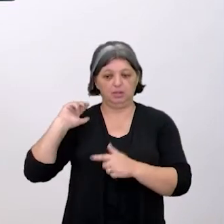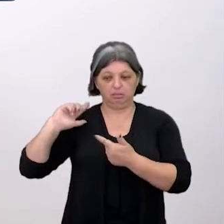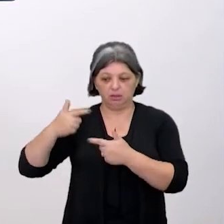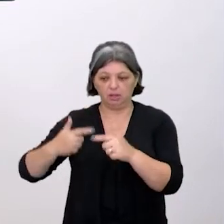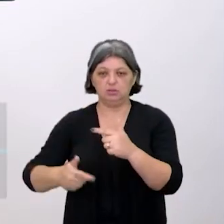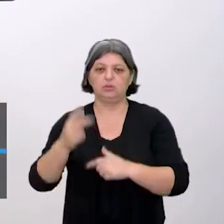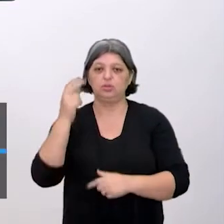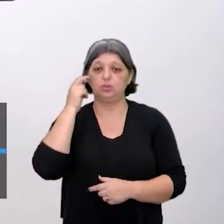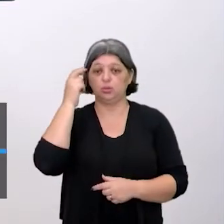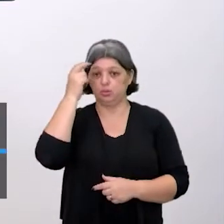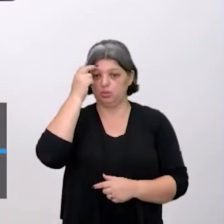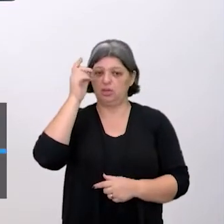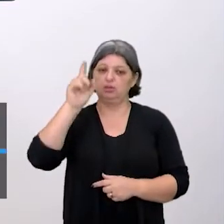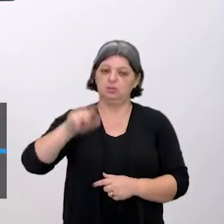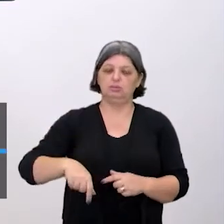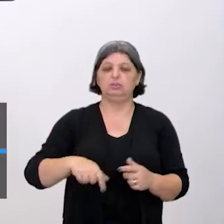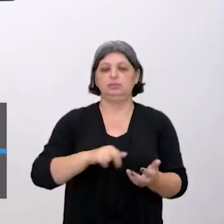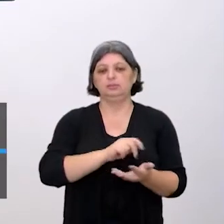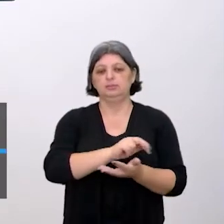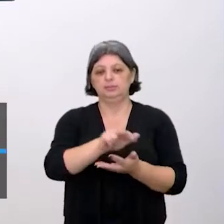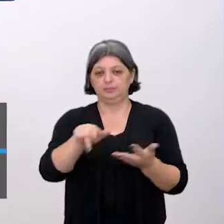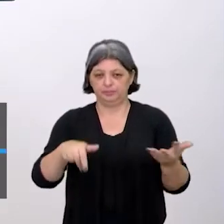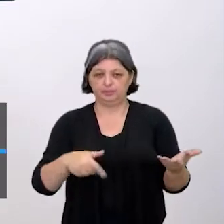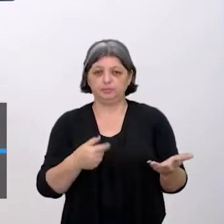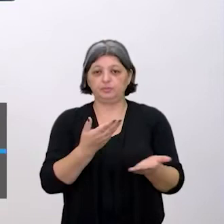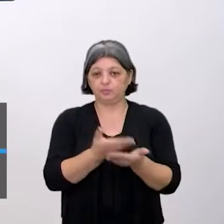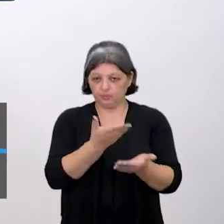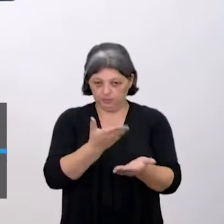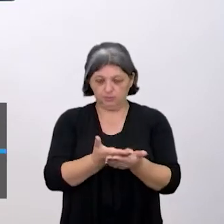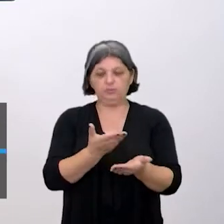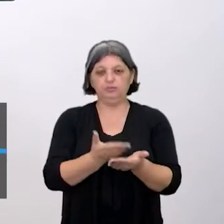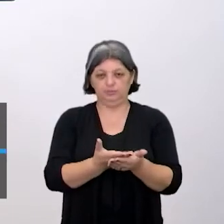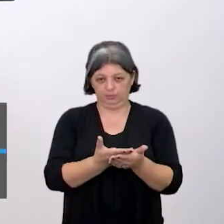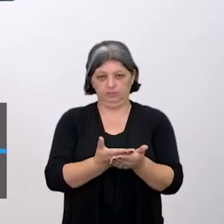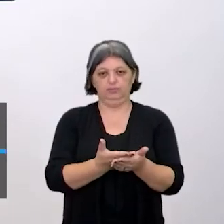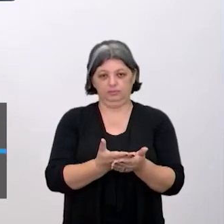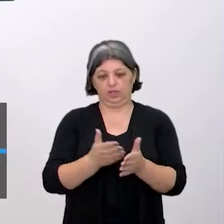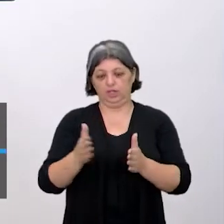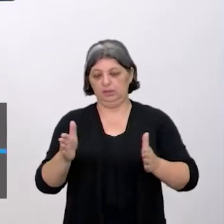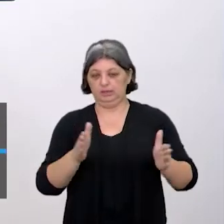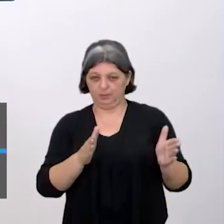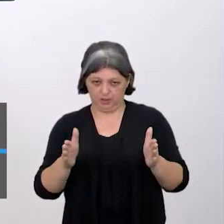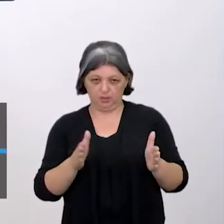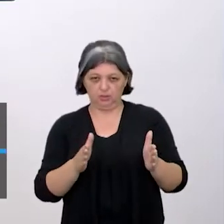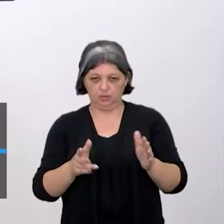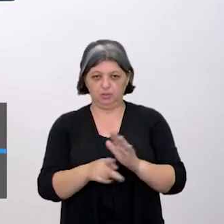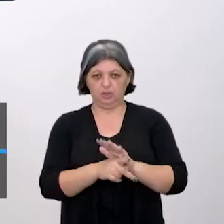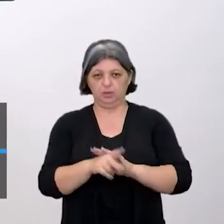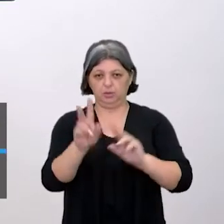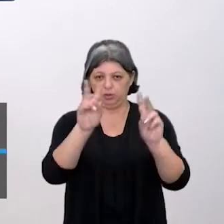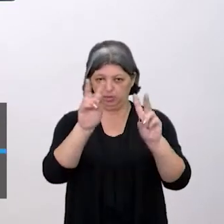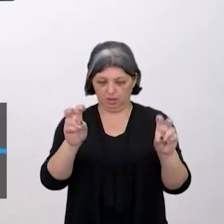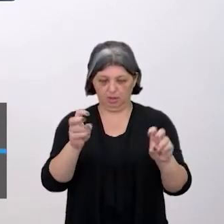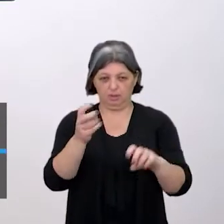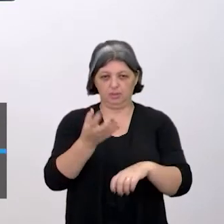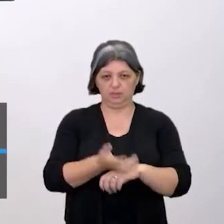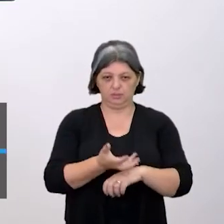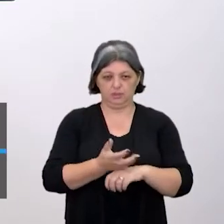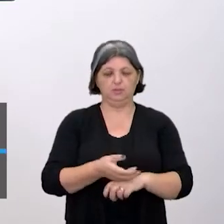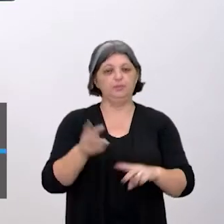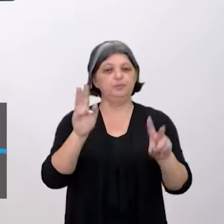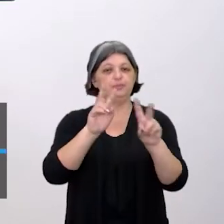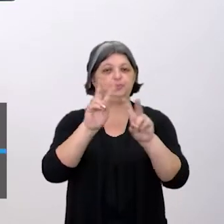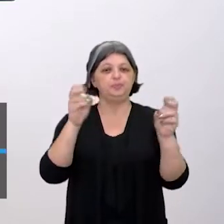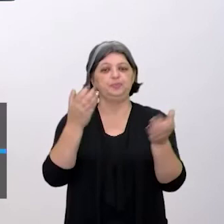na verdade, são elementos e também o que nós estudamos aí durante esse componente, tudo bem? Eu vou colocar para vocês aí o título da